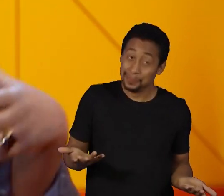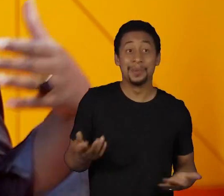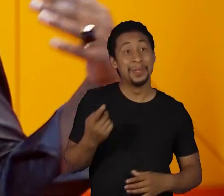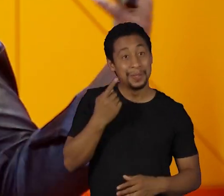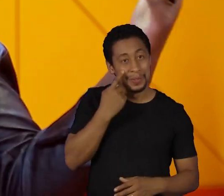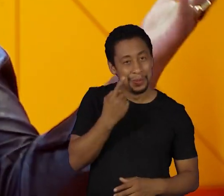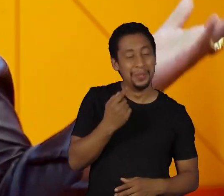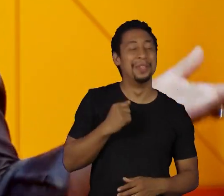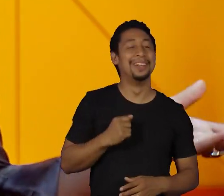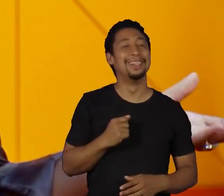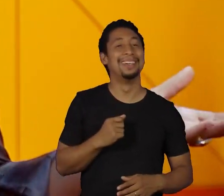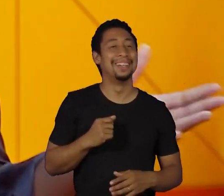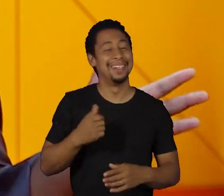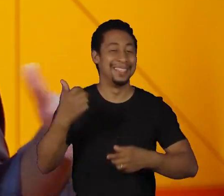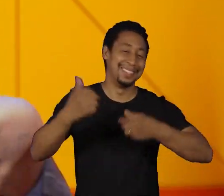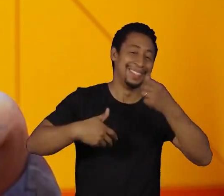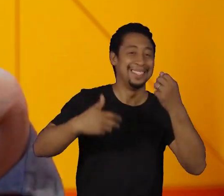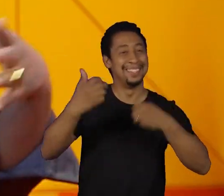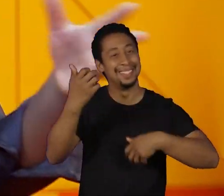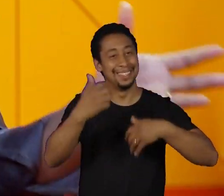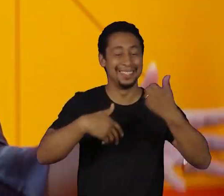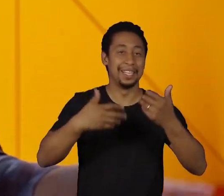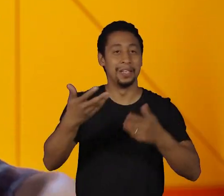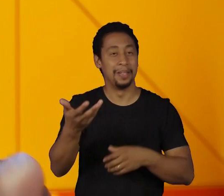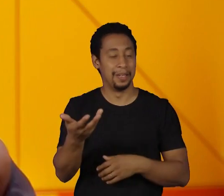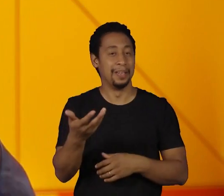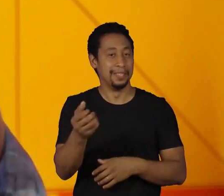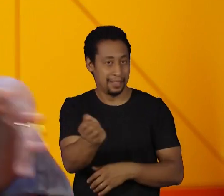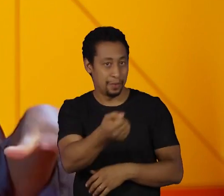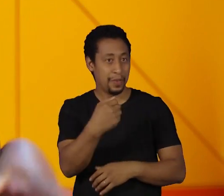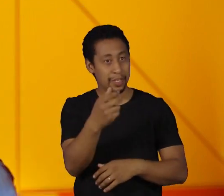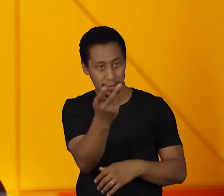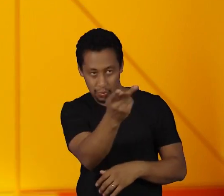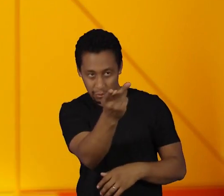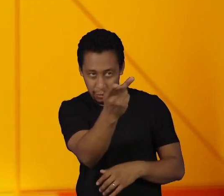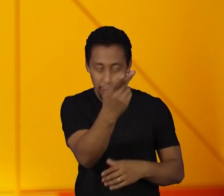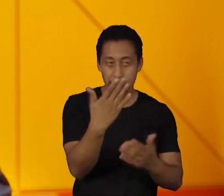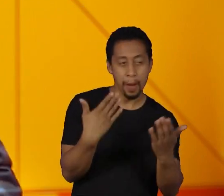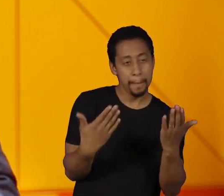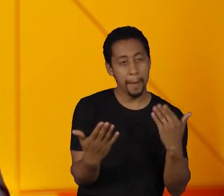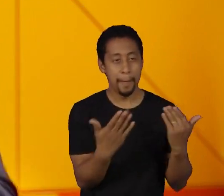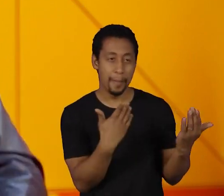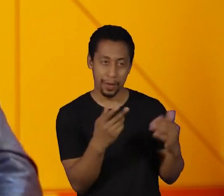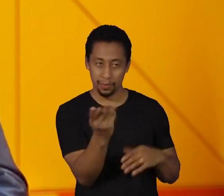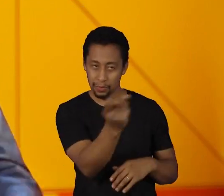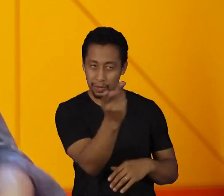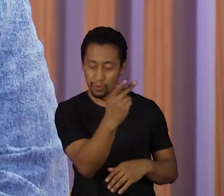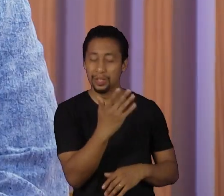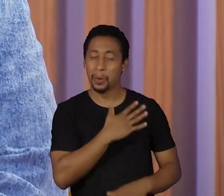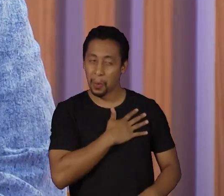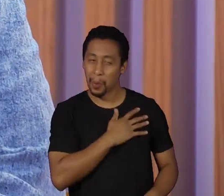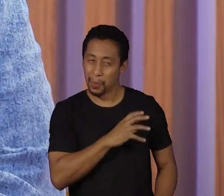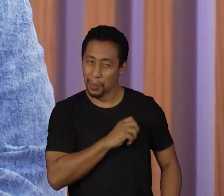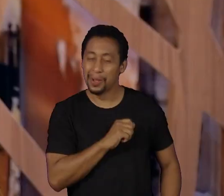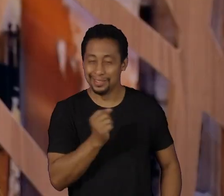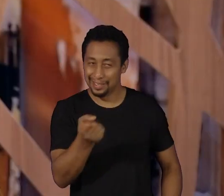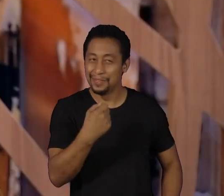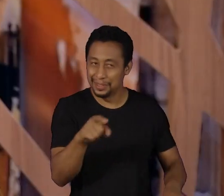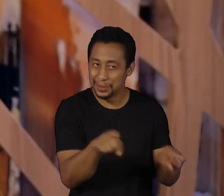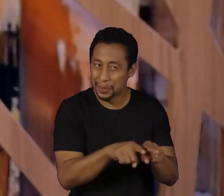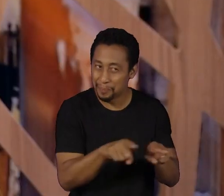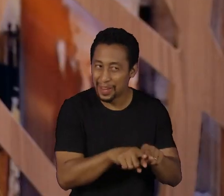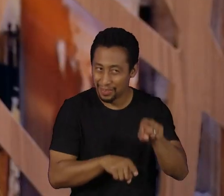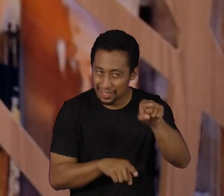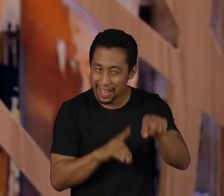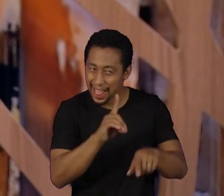rolando aqui a nossa reportagem, os dois estavam aqui conversando, porque dois cervejeiros que nós temos, Dani, você,